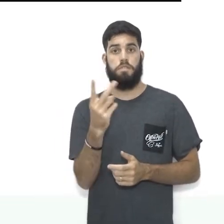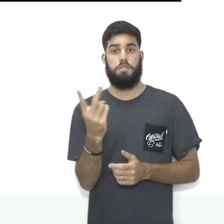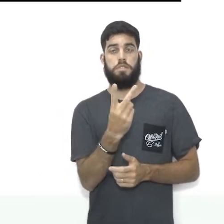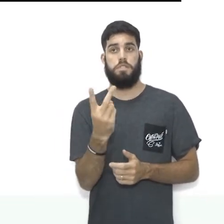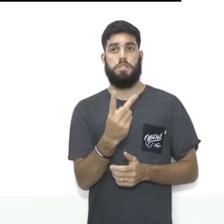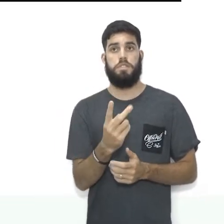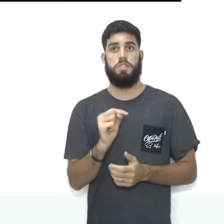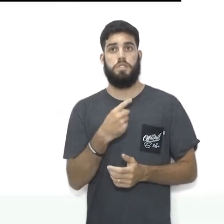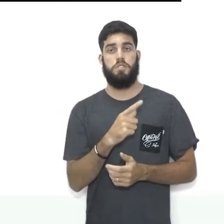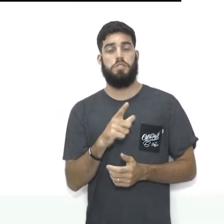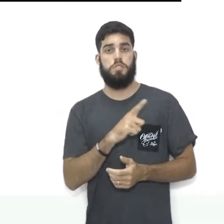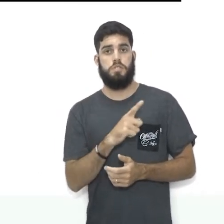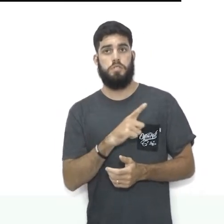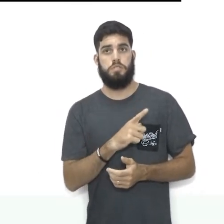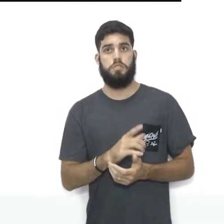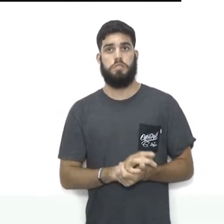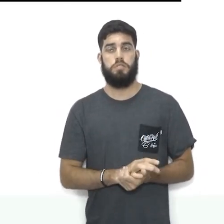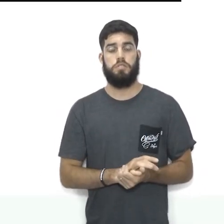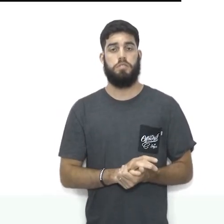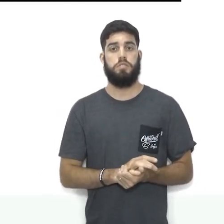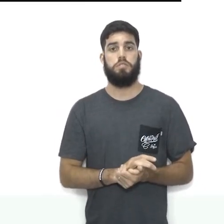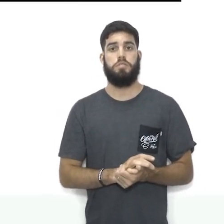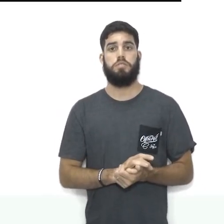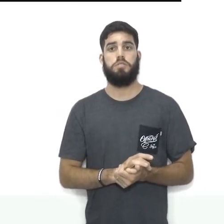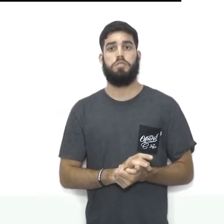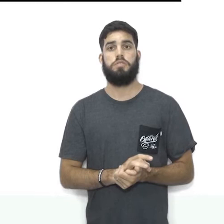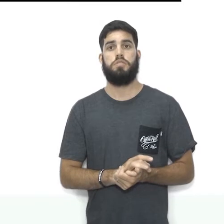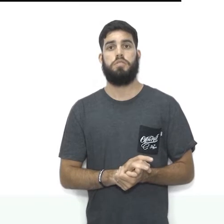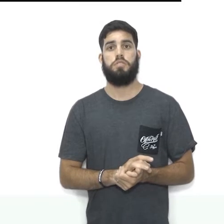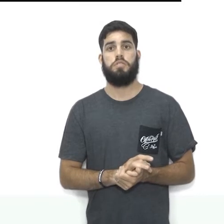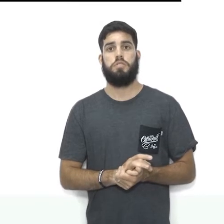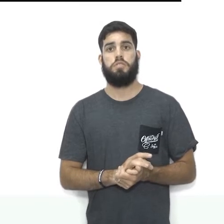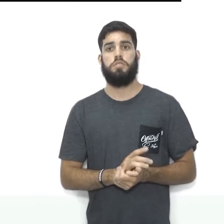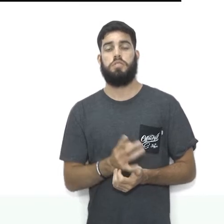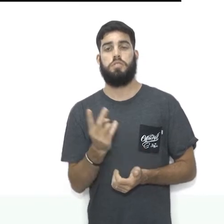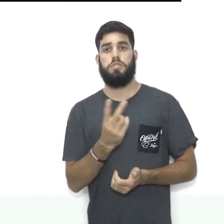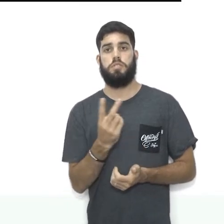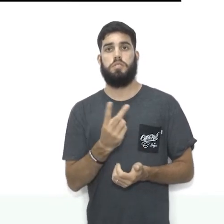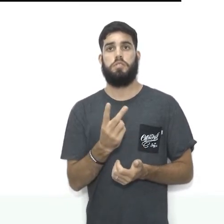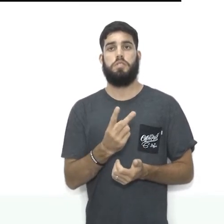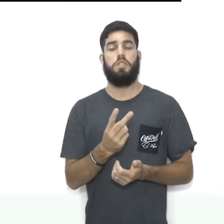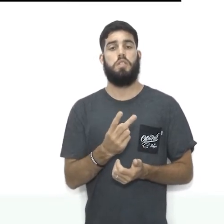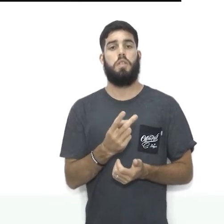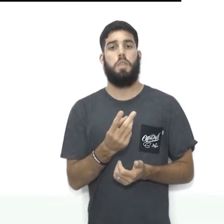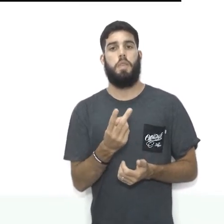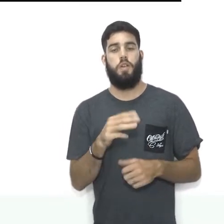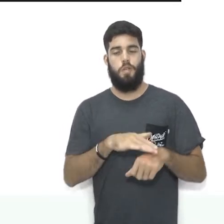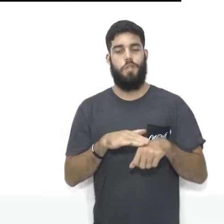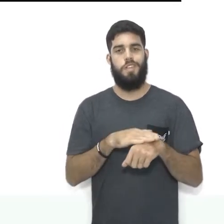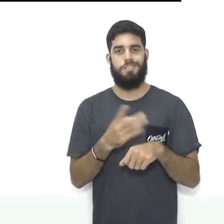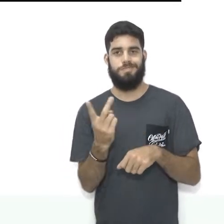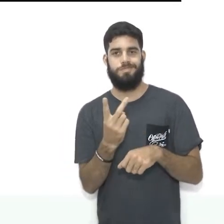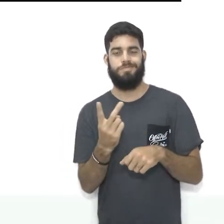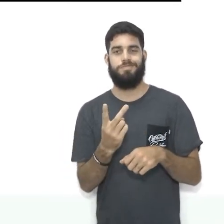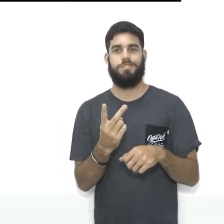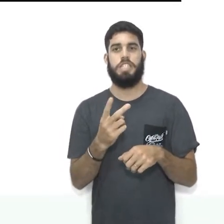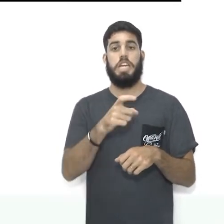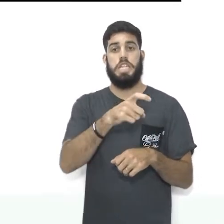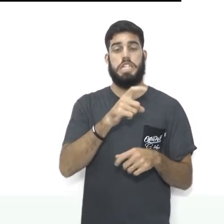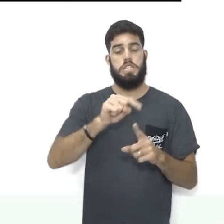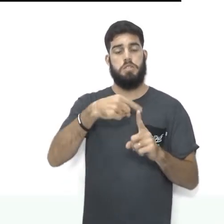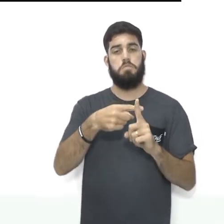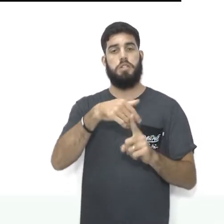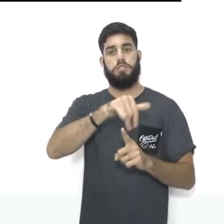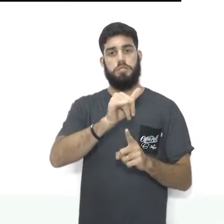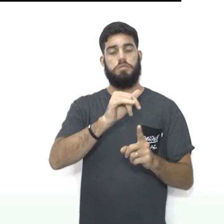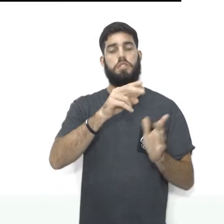Nós temos aqui a equação que foi resultado da conversa de Mônica para Cascão, que nos traz x mais y, que é